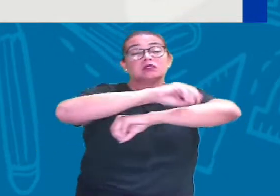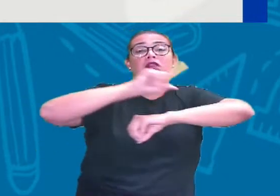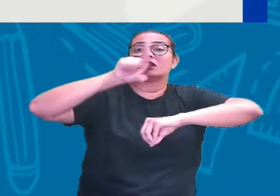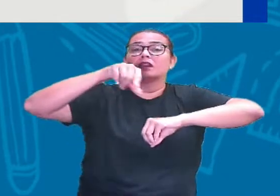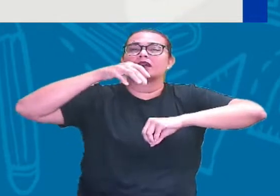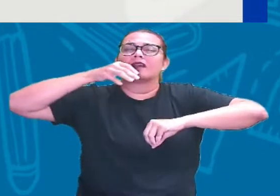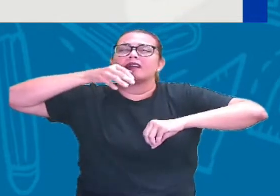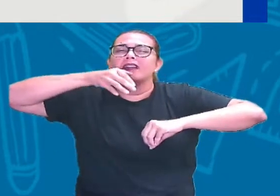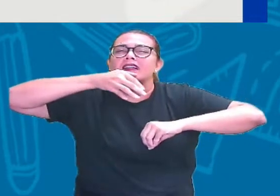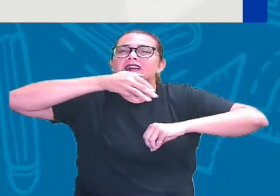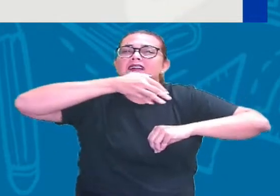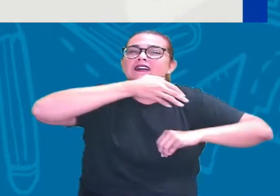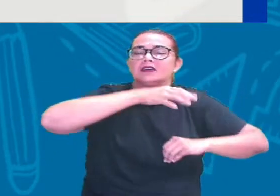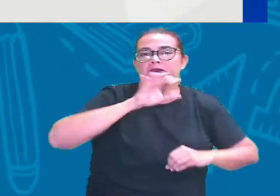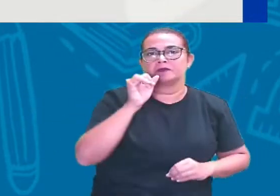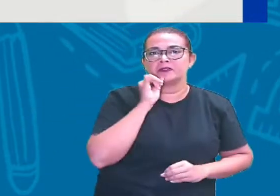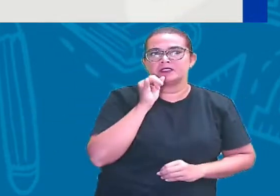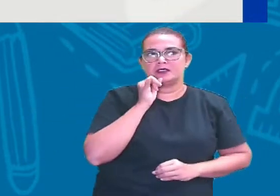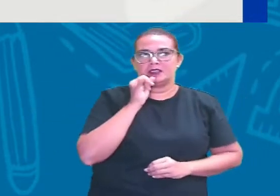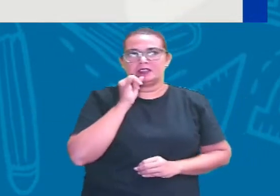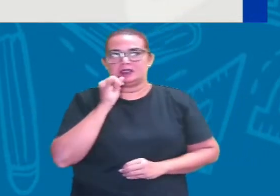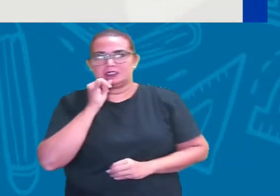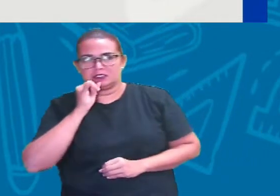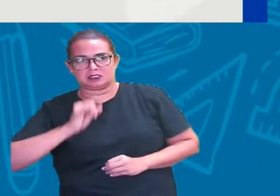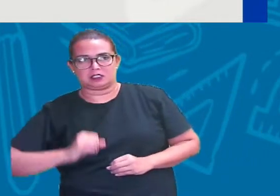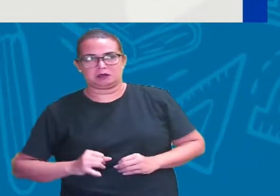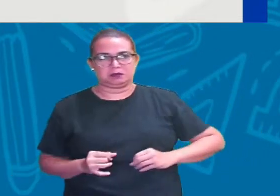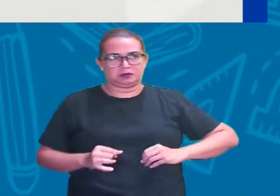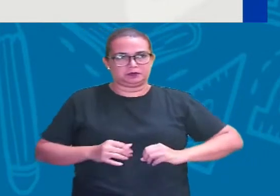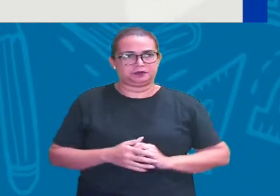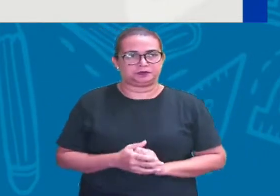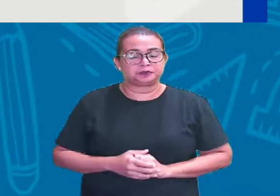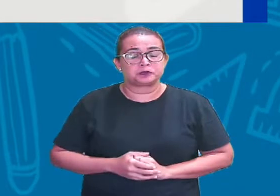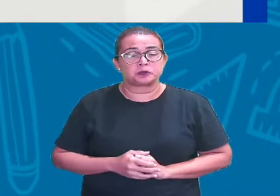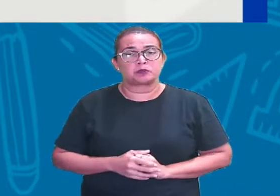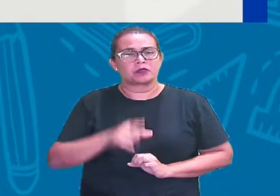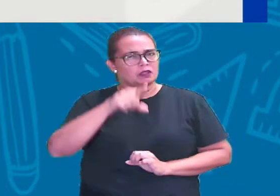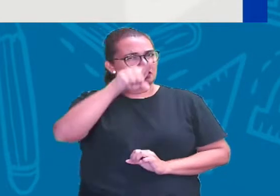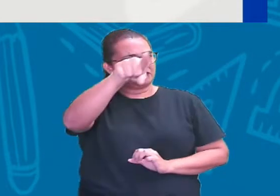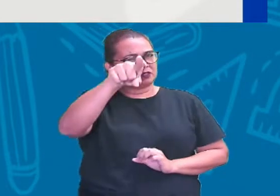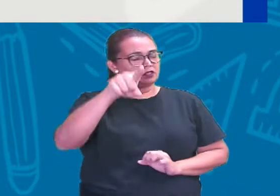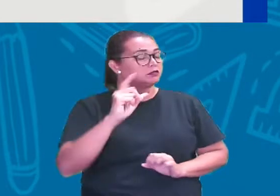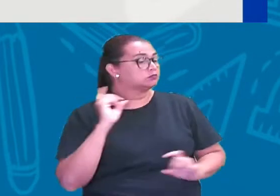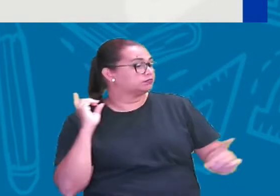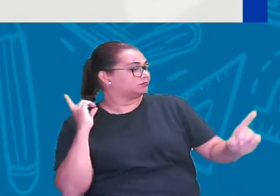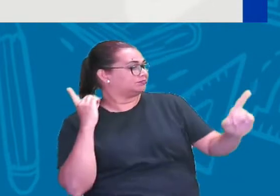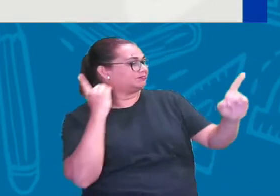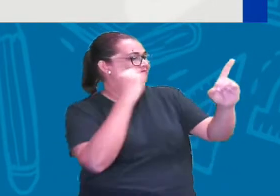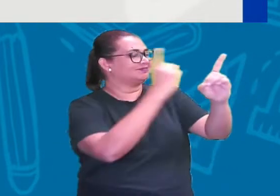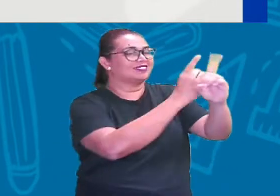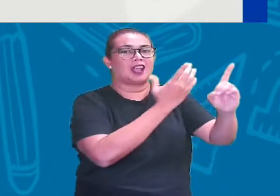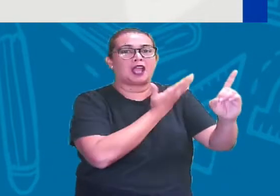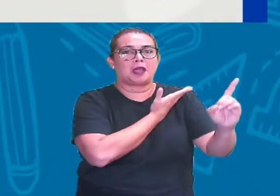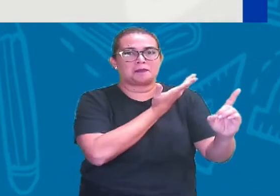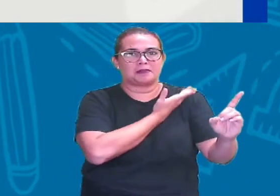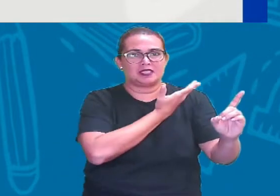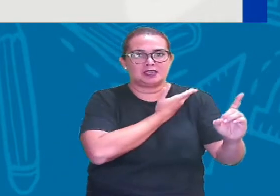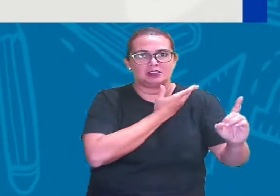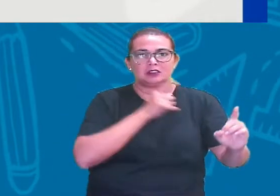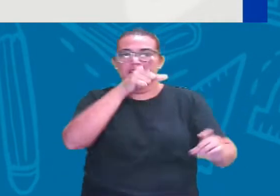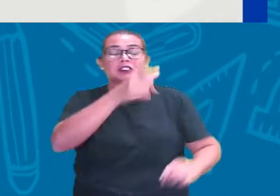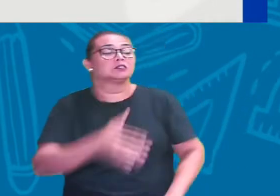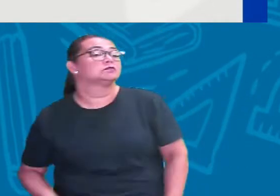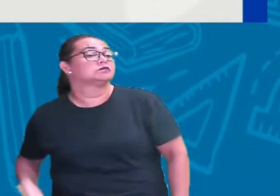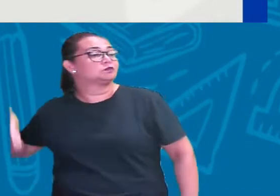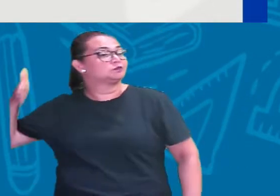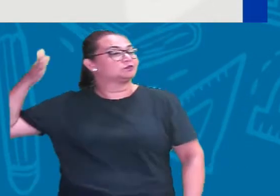você cumprimenta, né? Encontra um colega seu e de repente você toca na mão